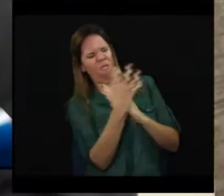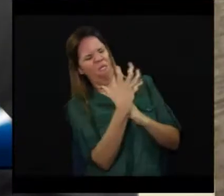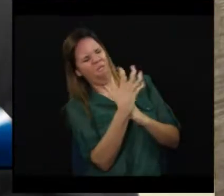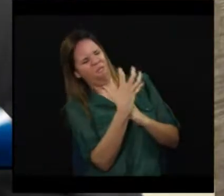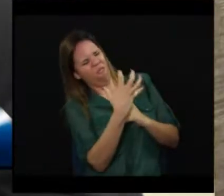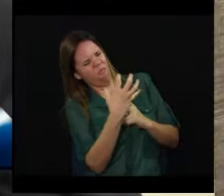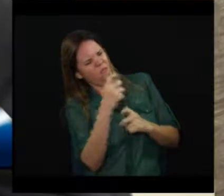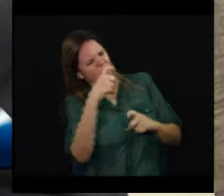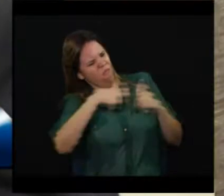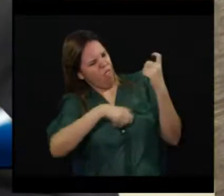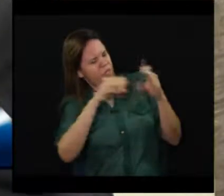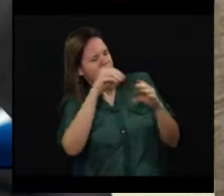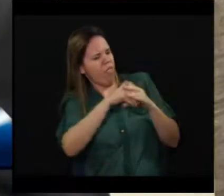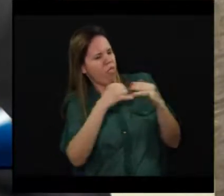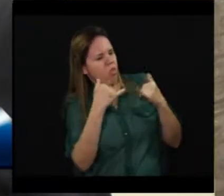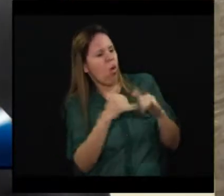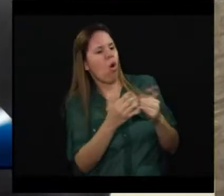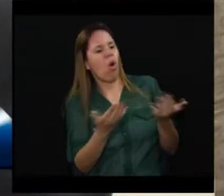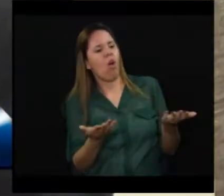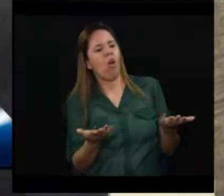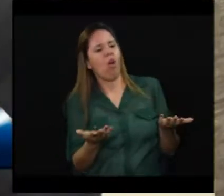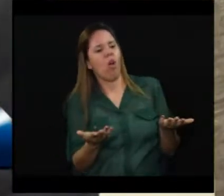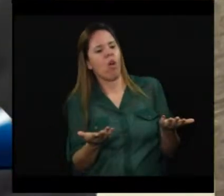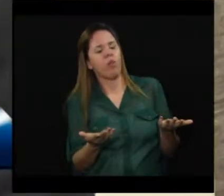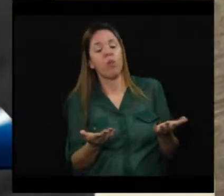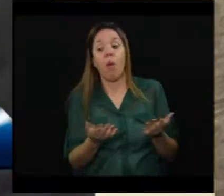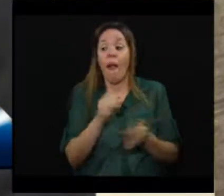Ela faça chegar